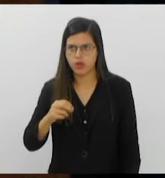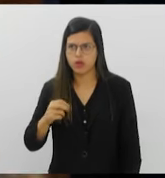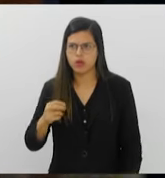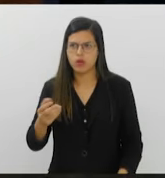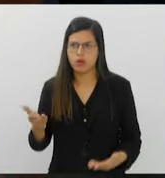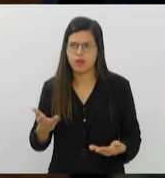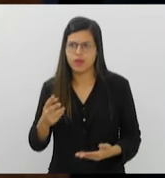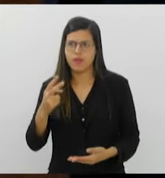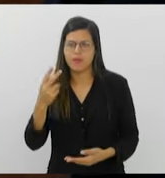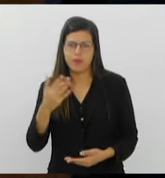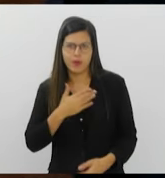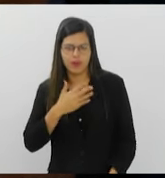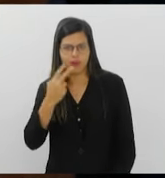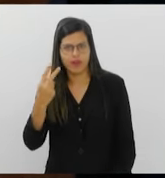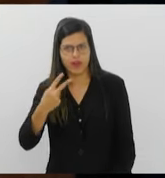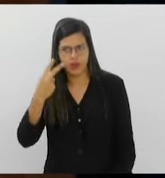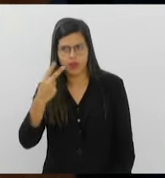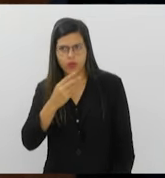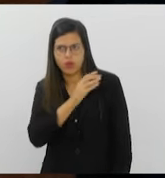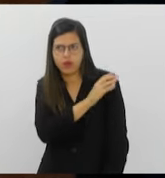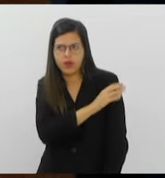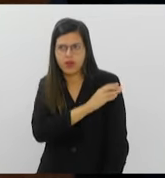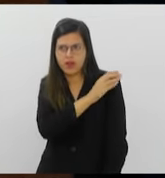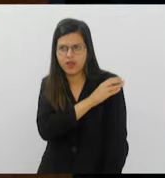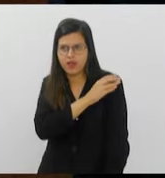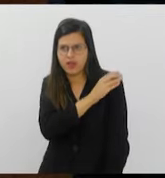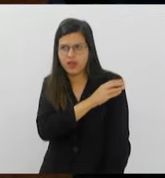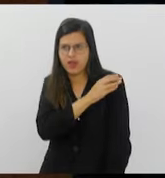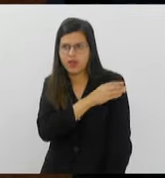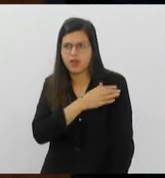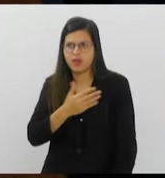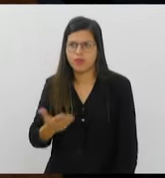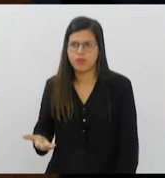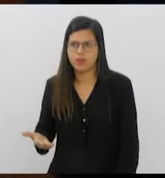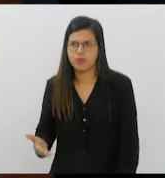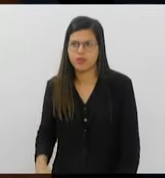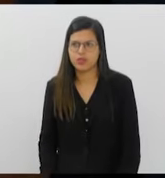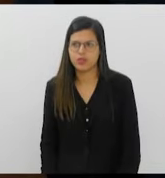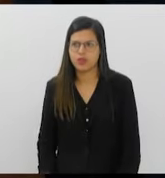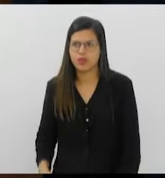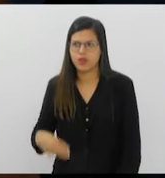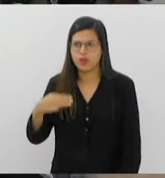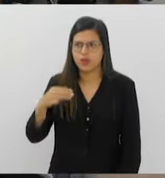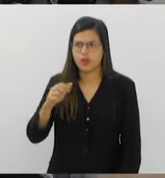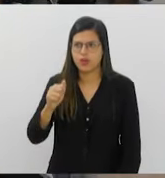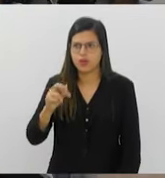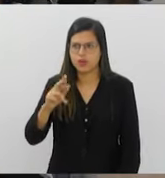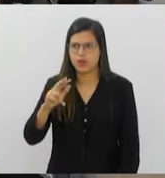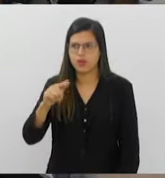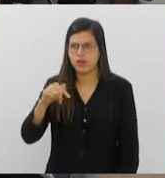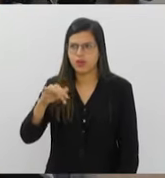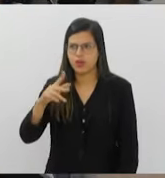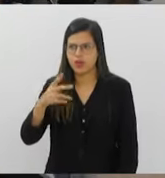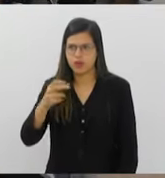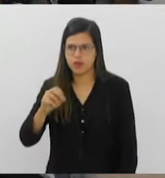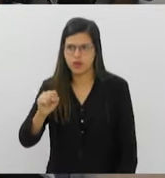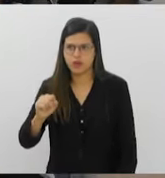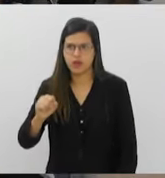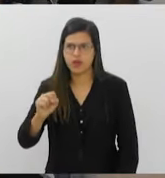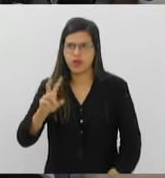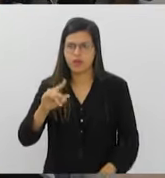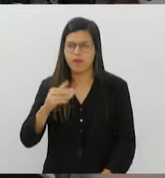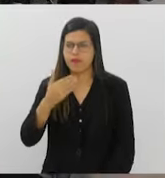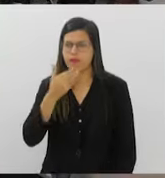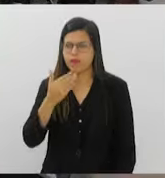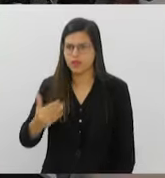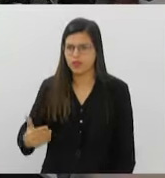vereador em Campos, visto que Vossa Excelência não será mais candidato a deputado estadual. O vereador Marquinhos Bacelar agora tá me eliminando vai do pedir jogo, votos para o